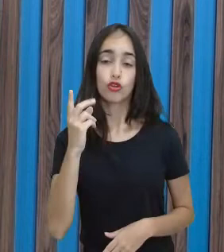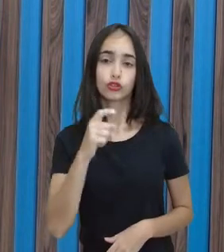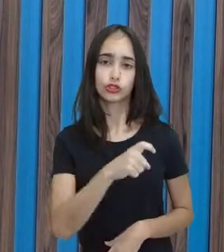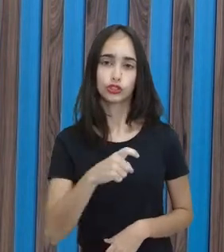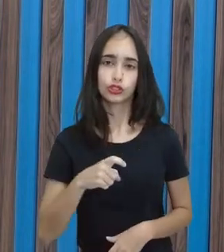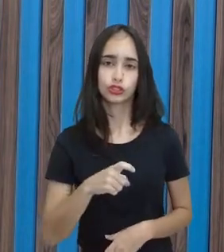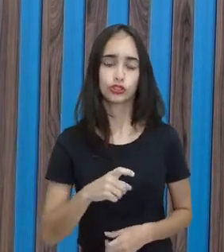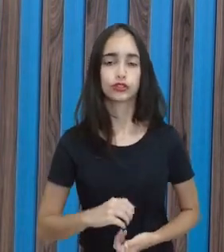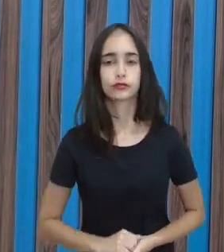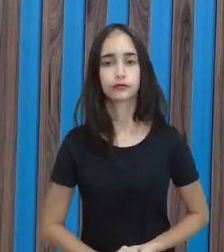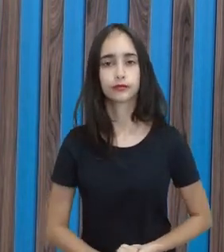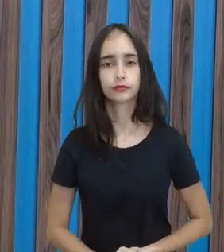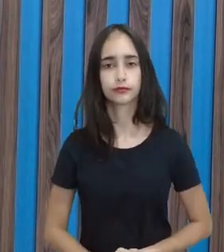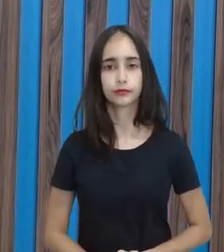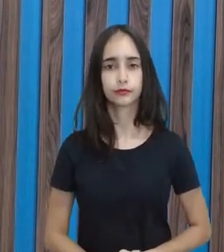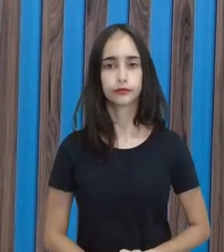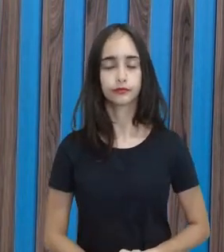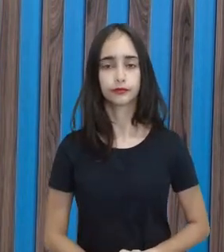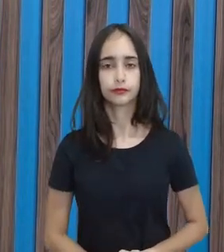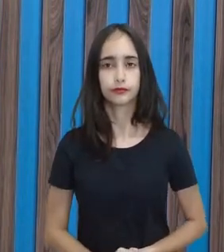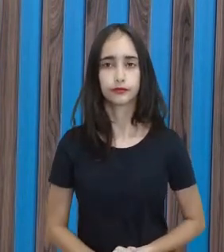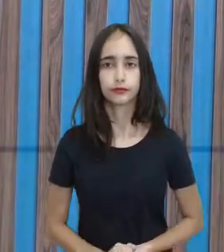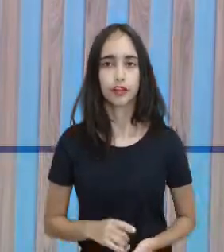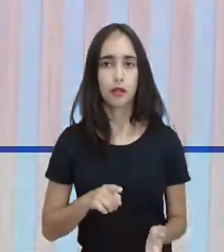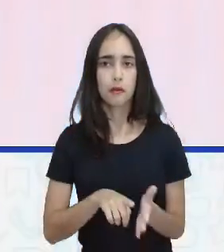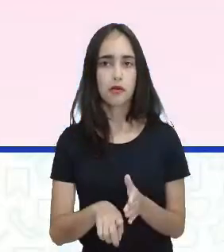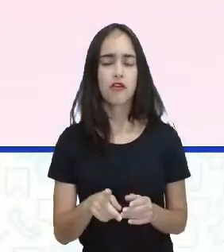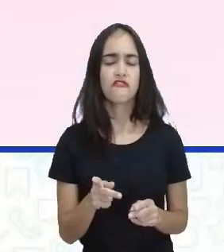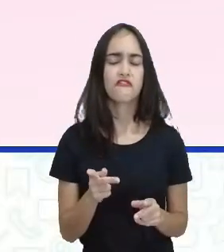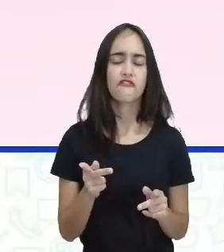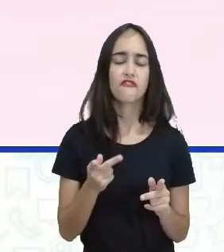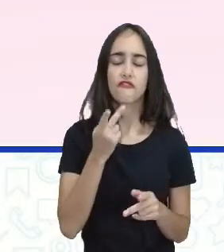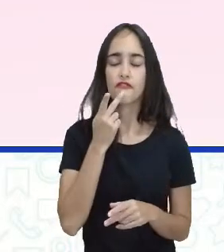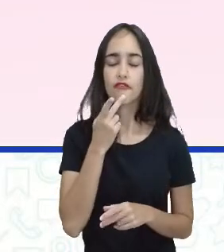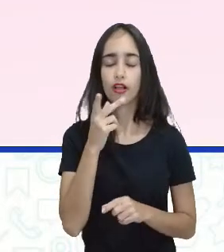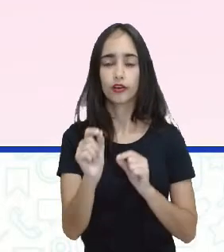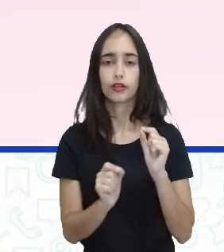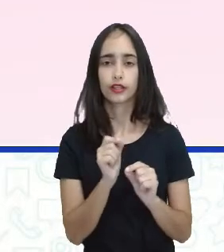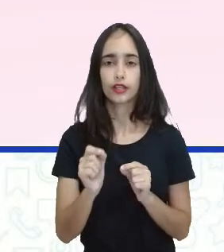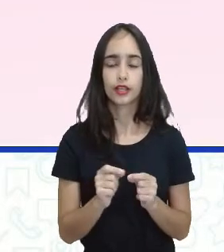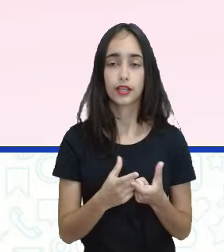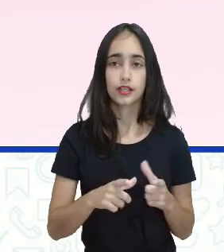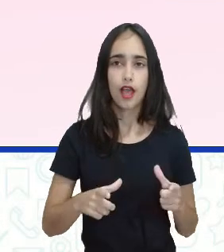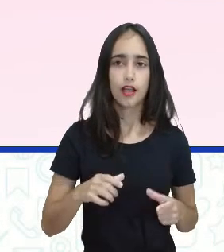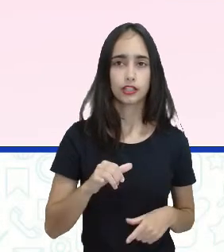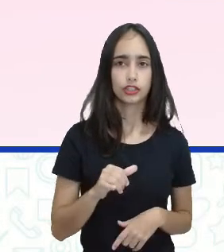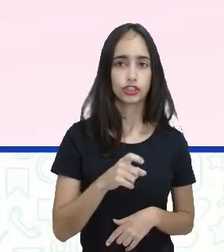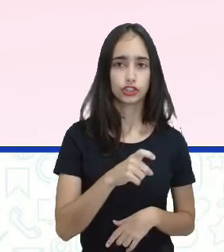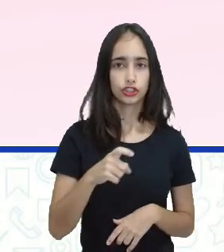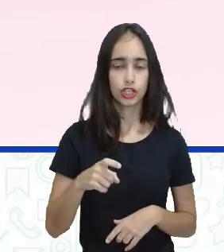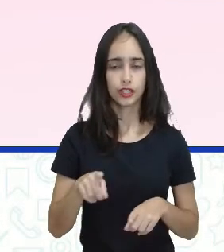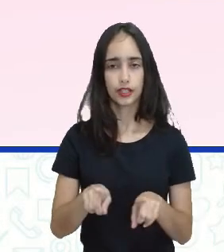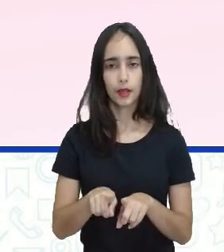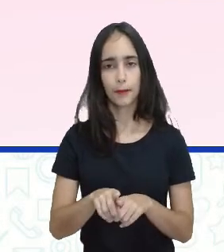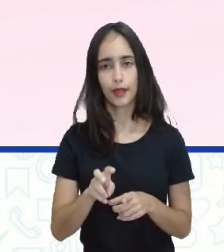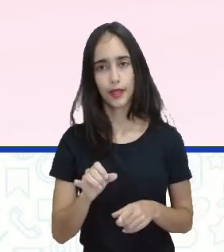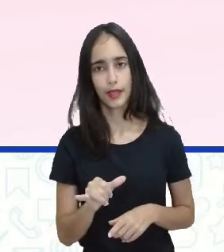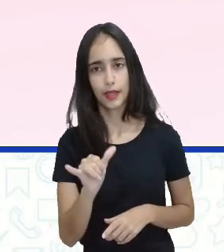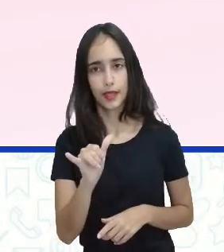x. A questão diz, as grandezas x e y são diretamente proporcionais e